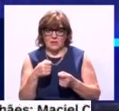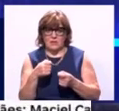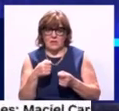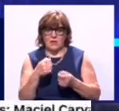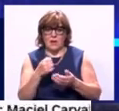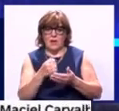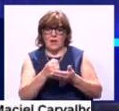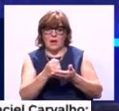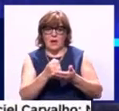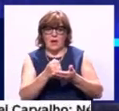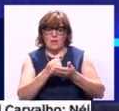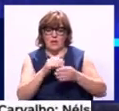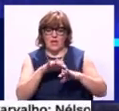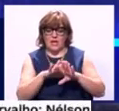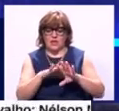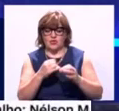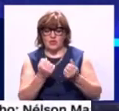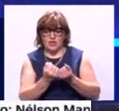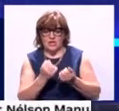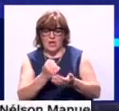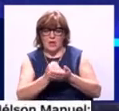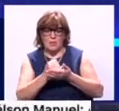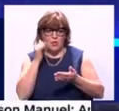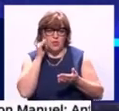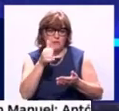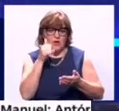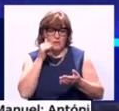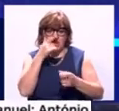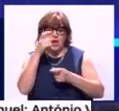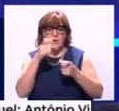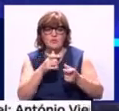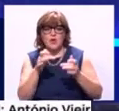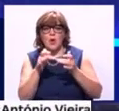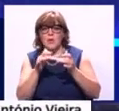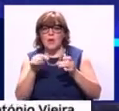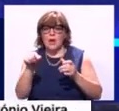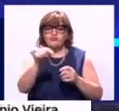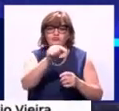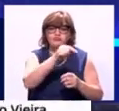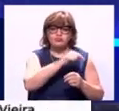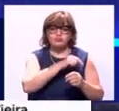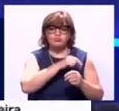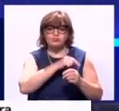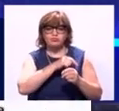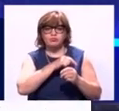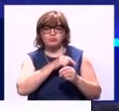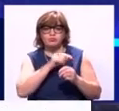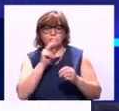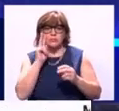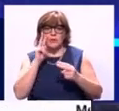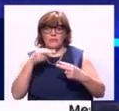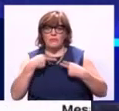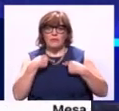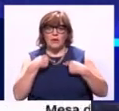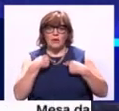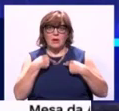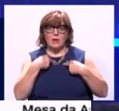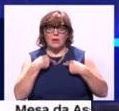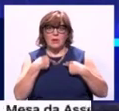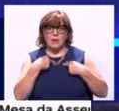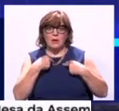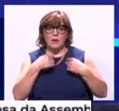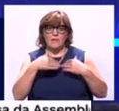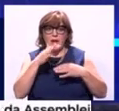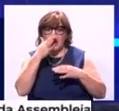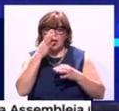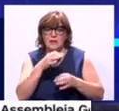o apoio nas redes sociais, o apoio nos telefonemas, as pessoas que eu fui contactando viram em mim, vamos